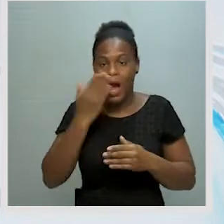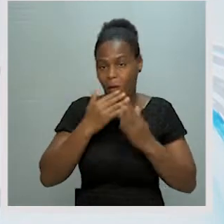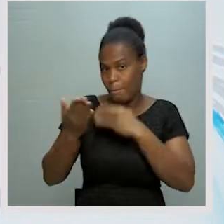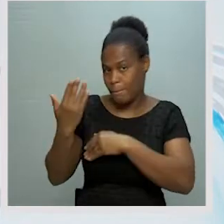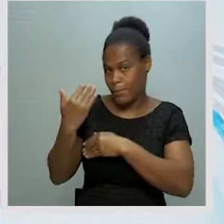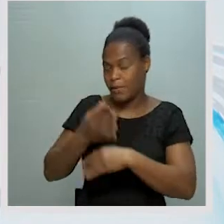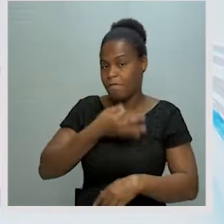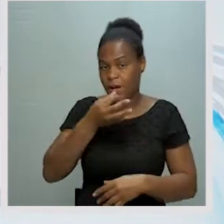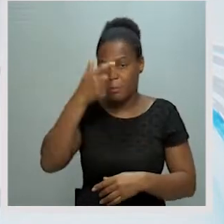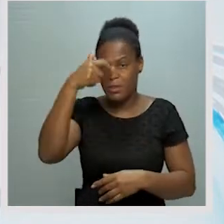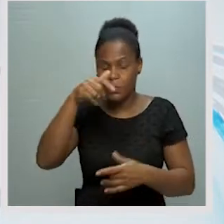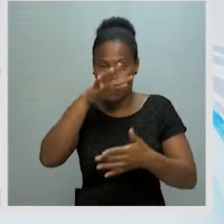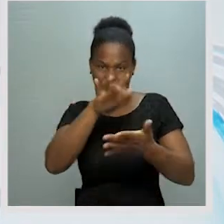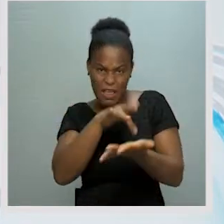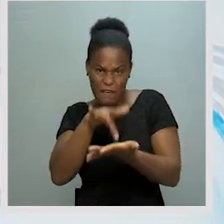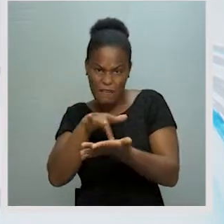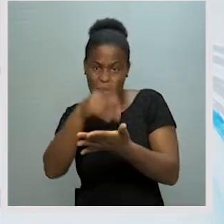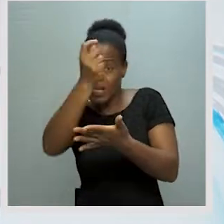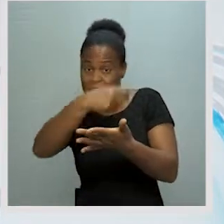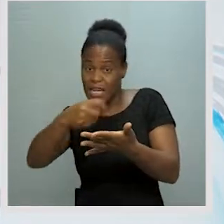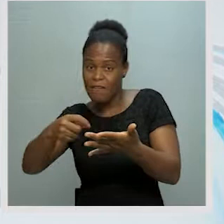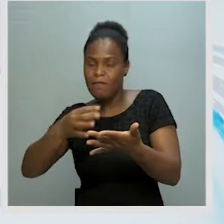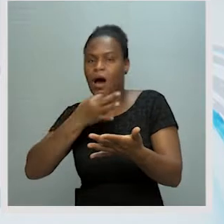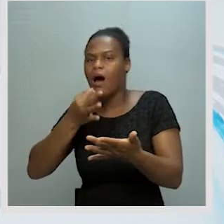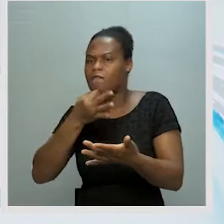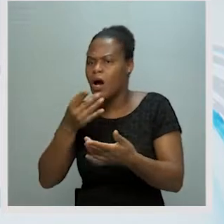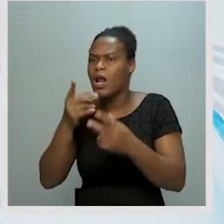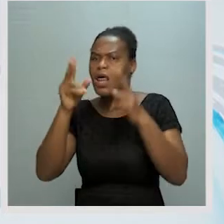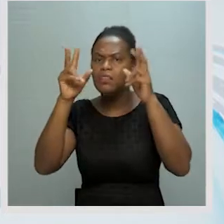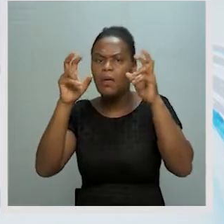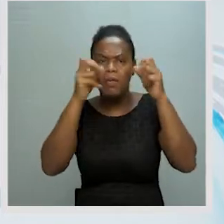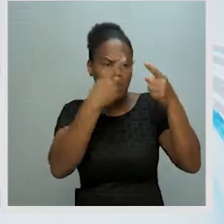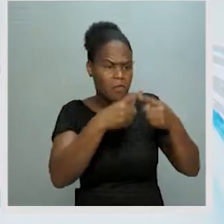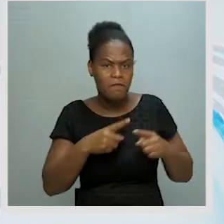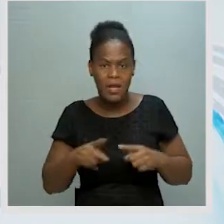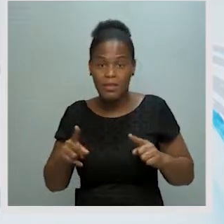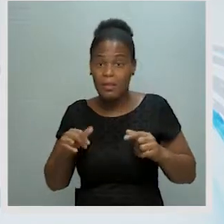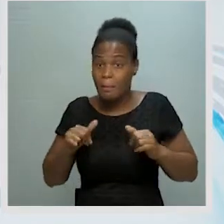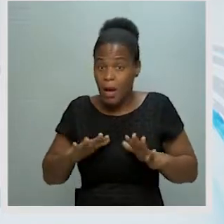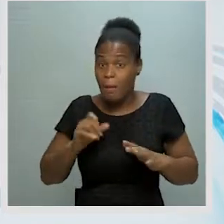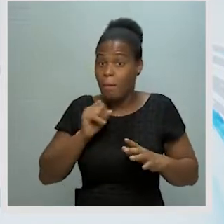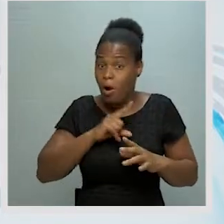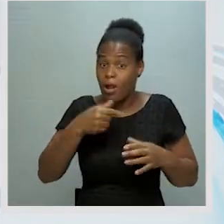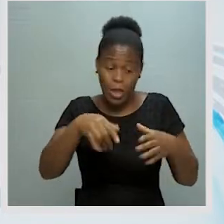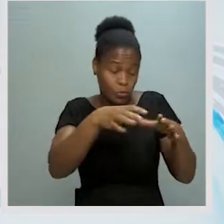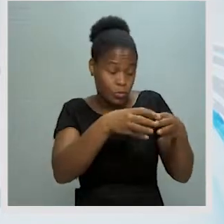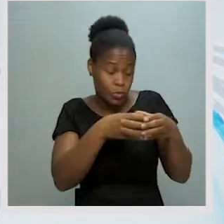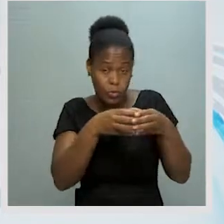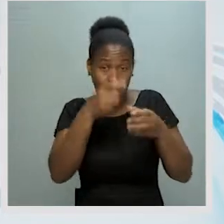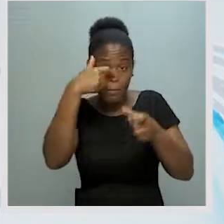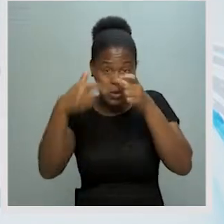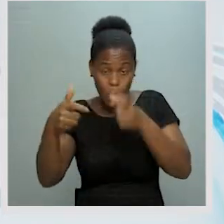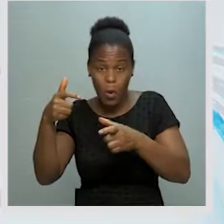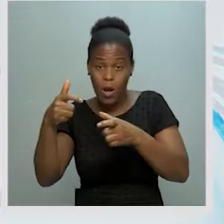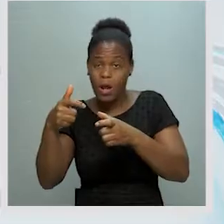há autores, ou vários autores, que falam de diferentes temas, mas poderemos ter um conjunto de autores que falam